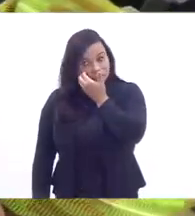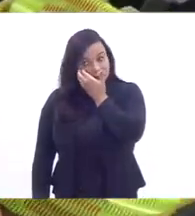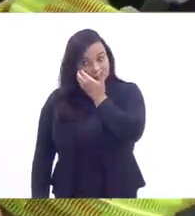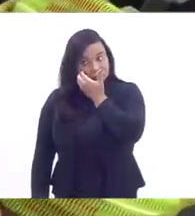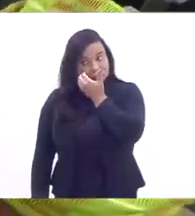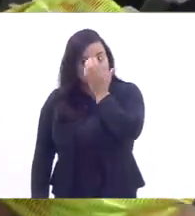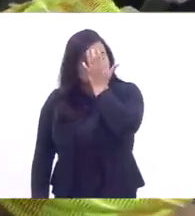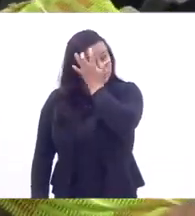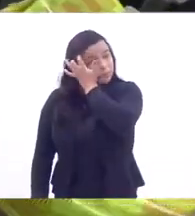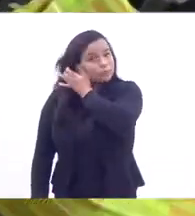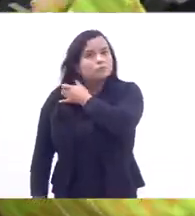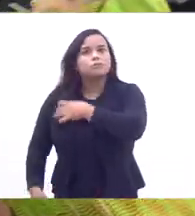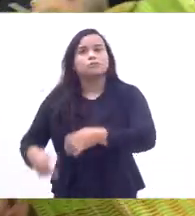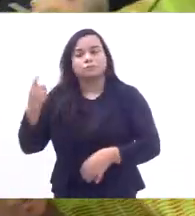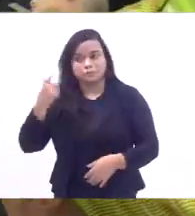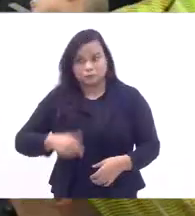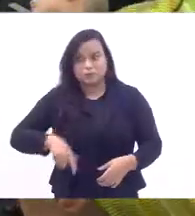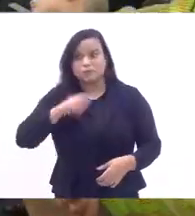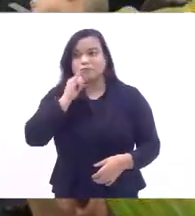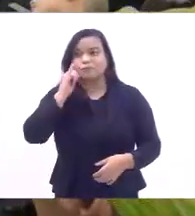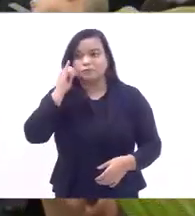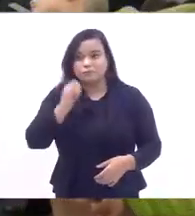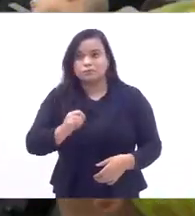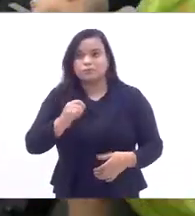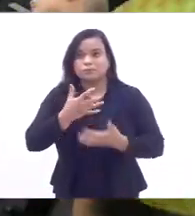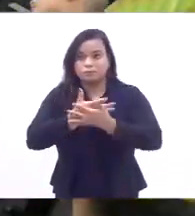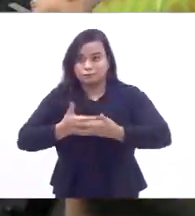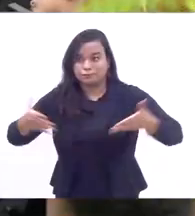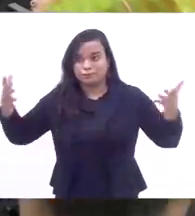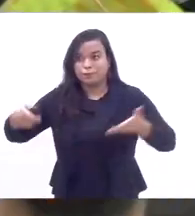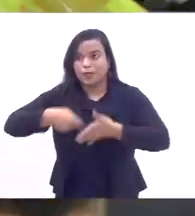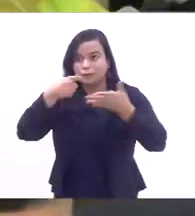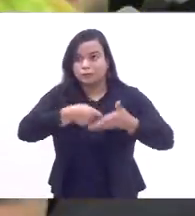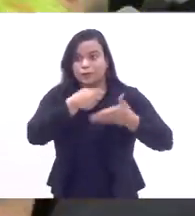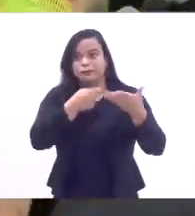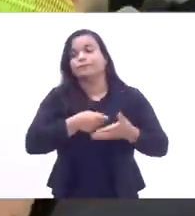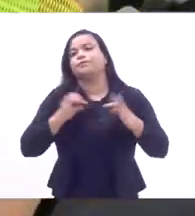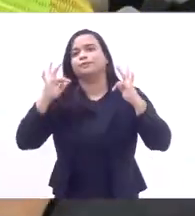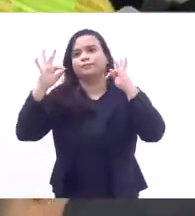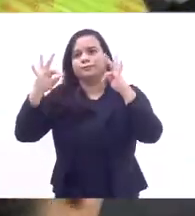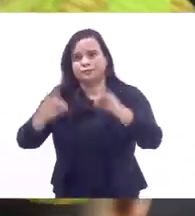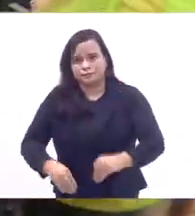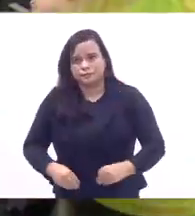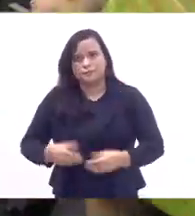Mais uma vez, informar que nós vamos servir um coquetel para todos os convidados.